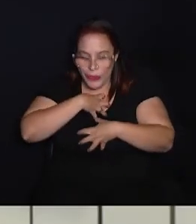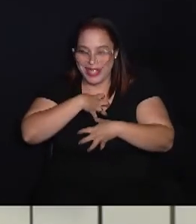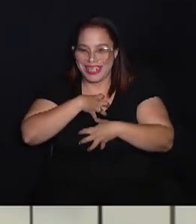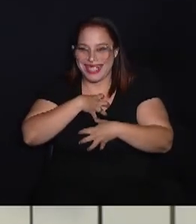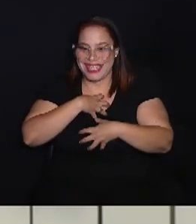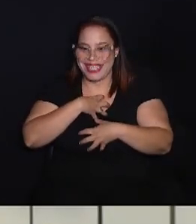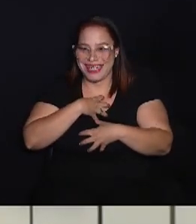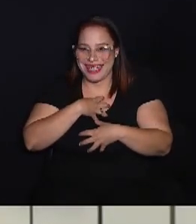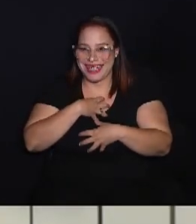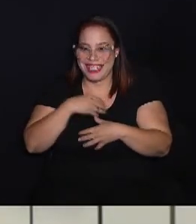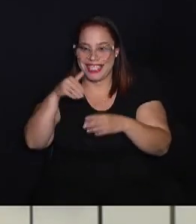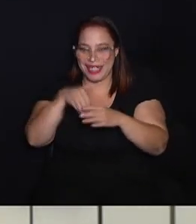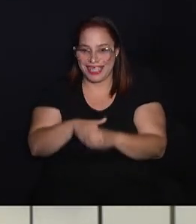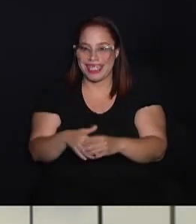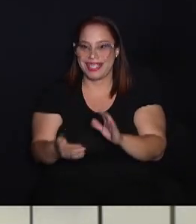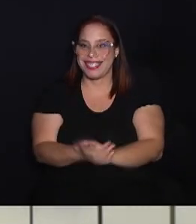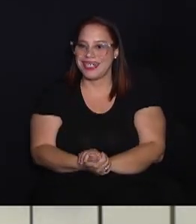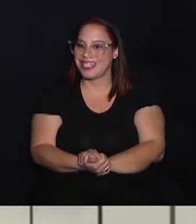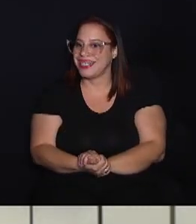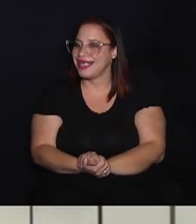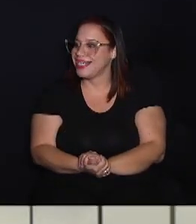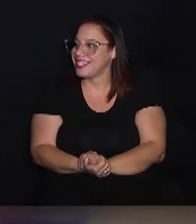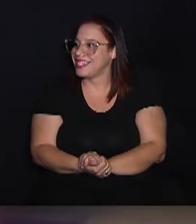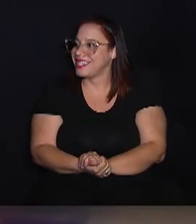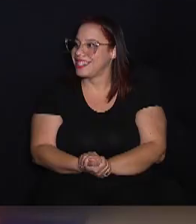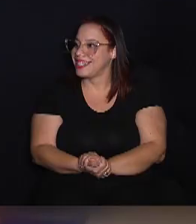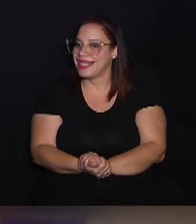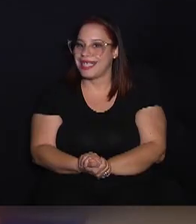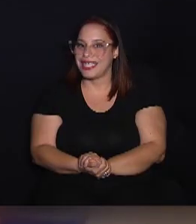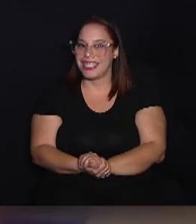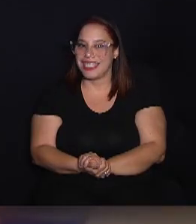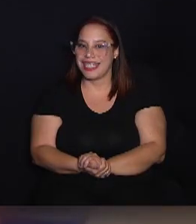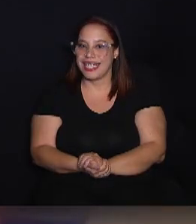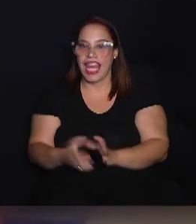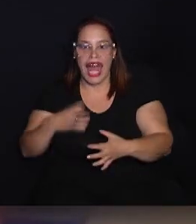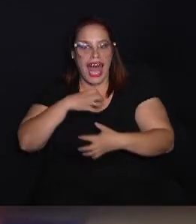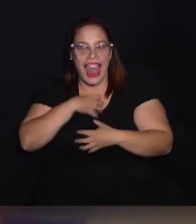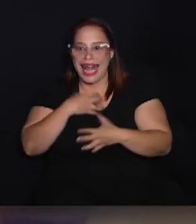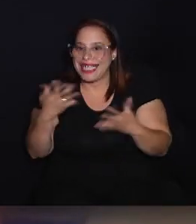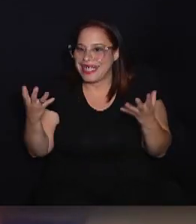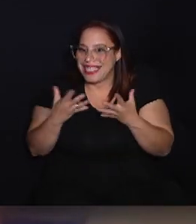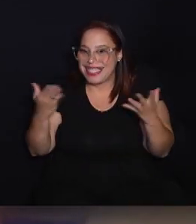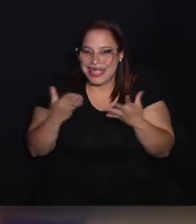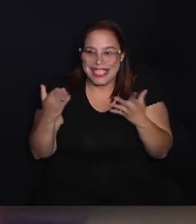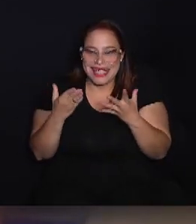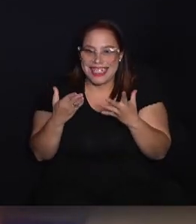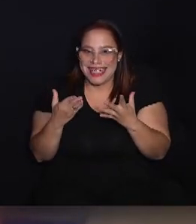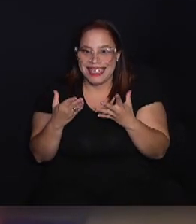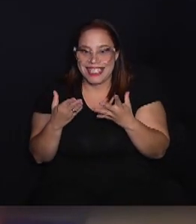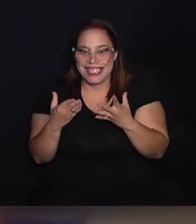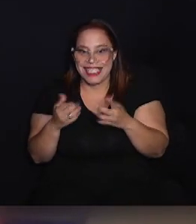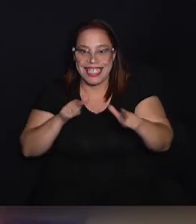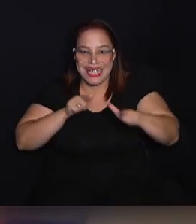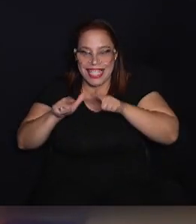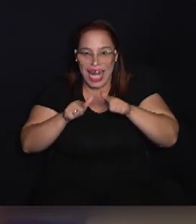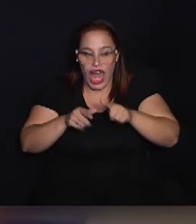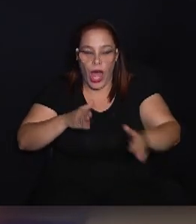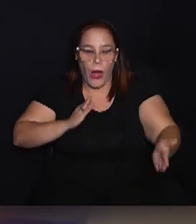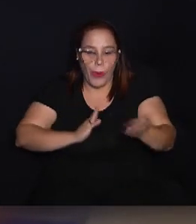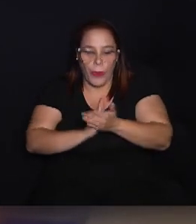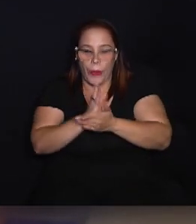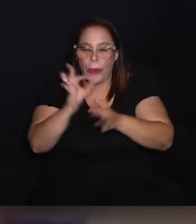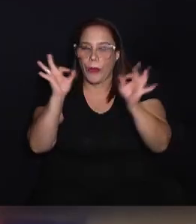fazem questão, né, de dar o seu voto. Eu acho que isso é um exemplo muito bom para os jovens e eu acho